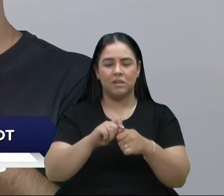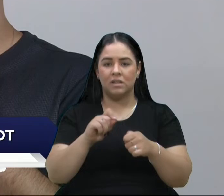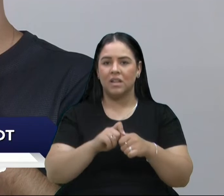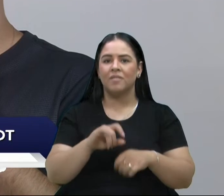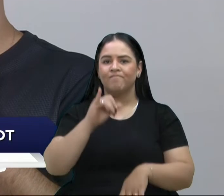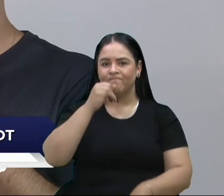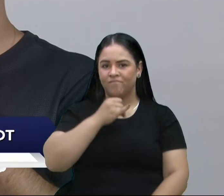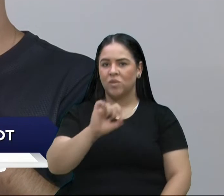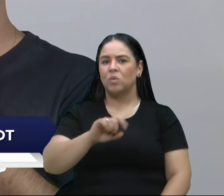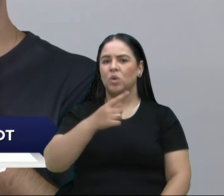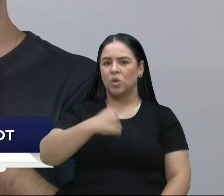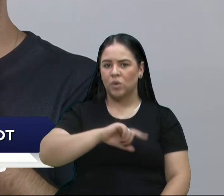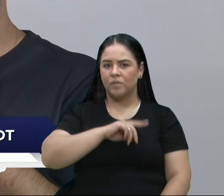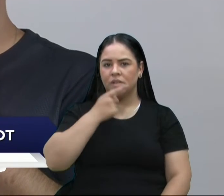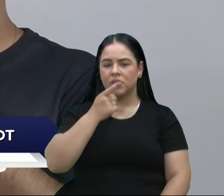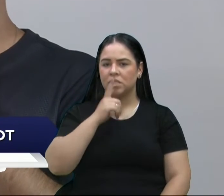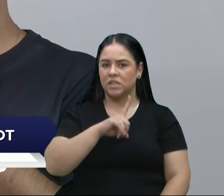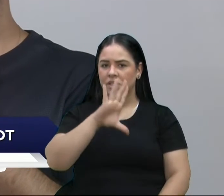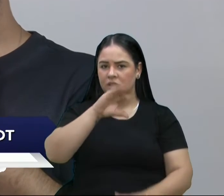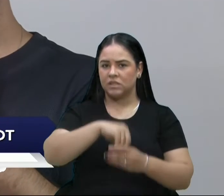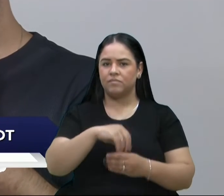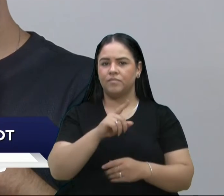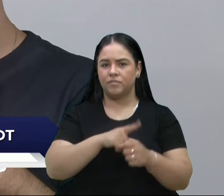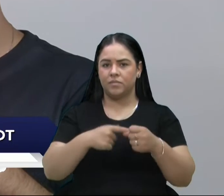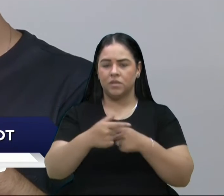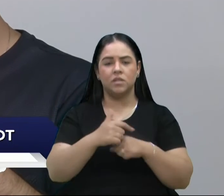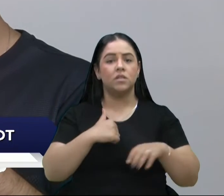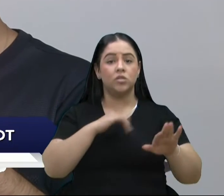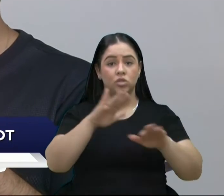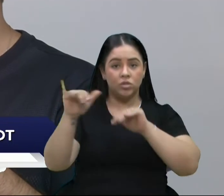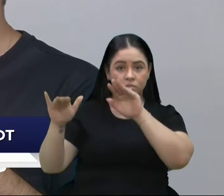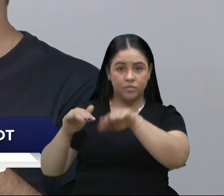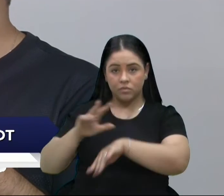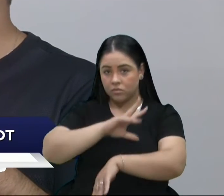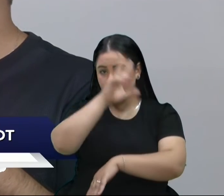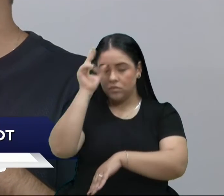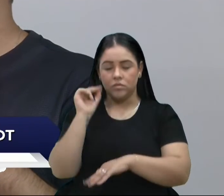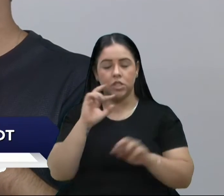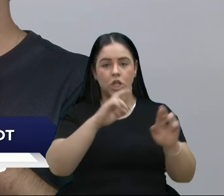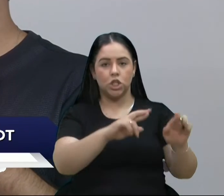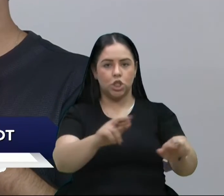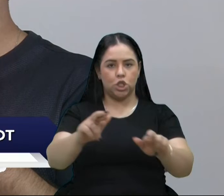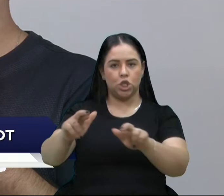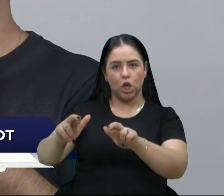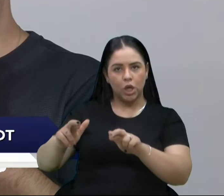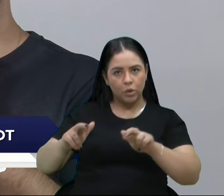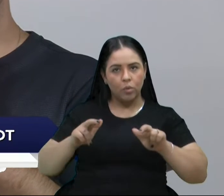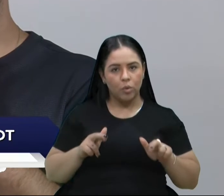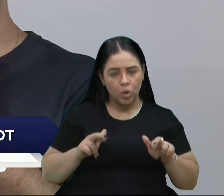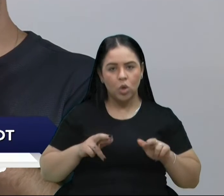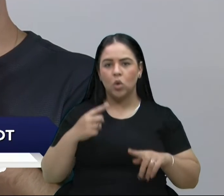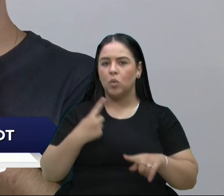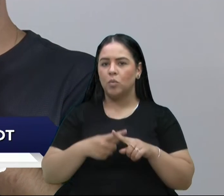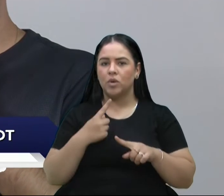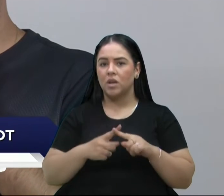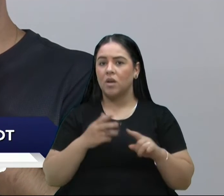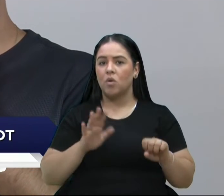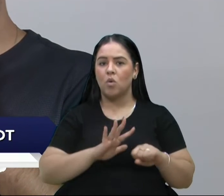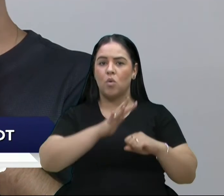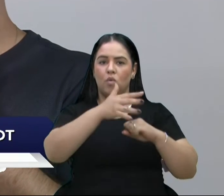que nós estamos falando da nossa cidade. E aí eu faço um chamamento para os prefeitos da região, né, porque com a